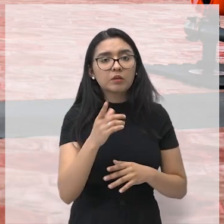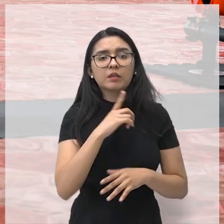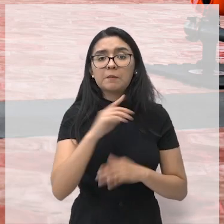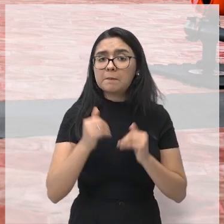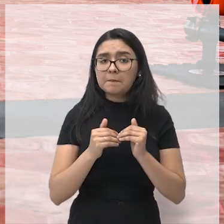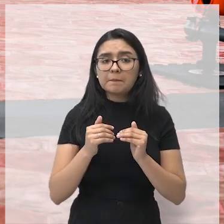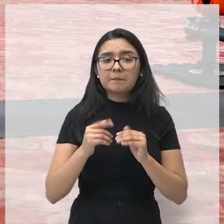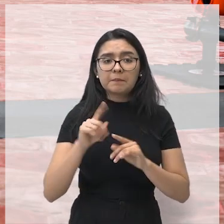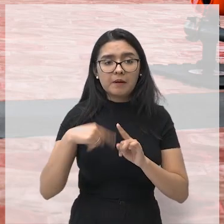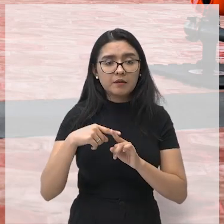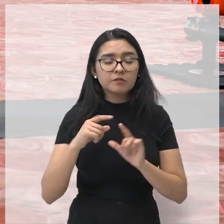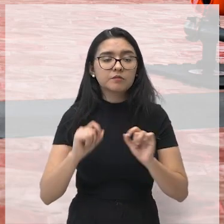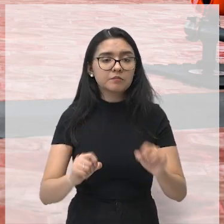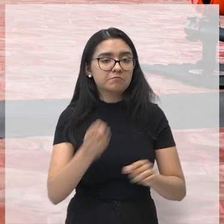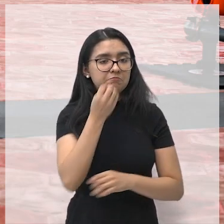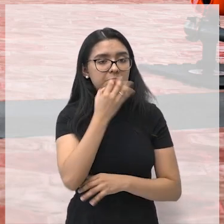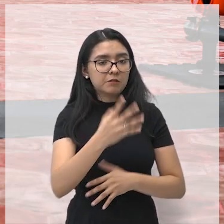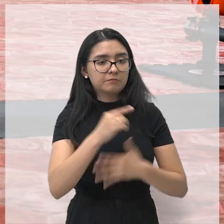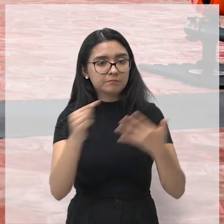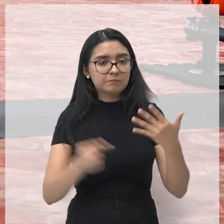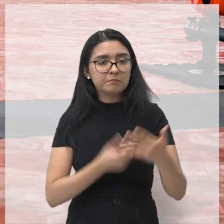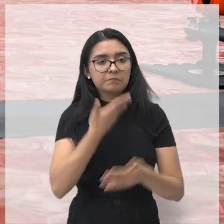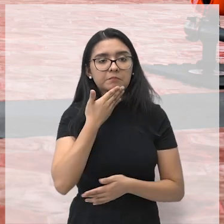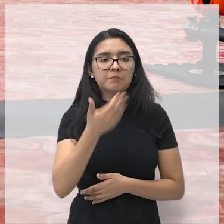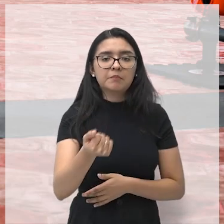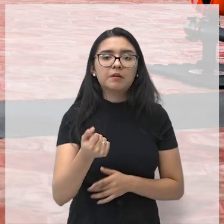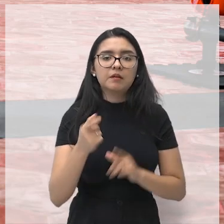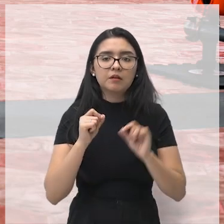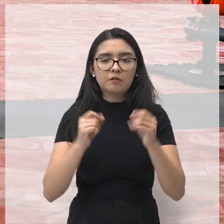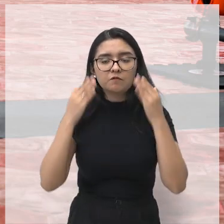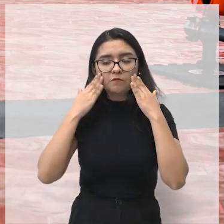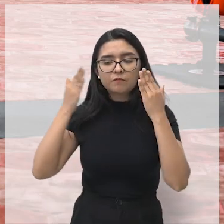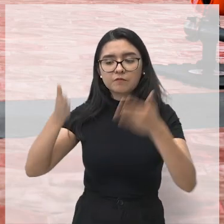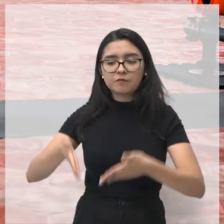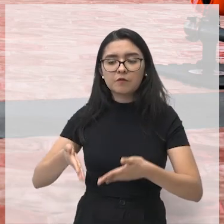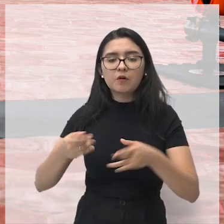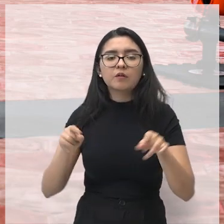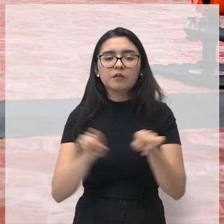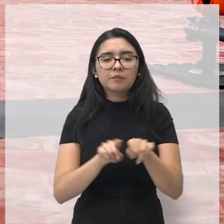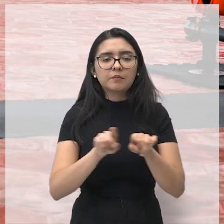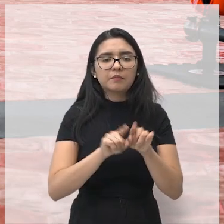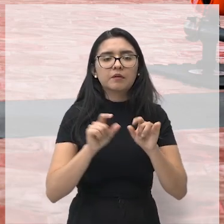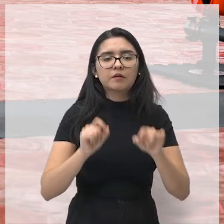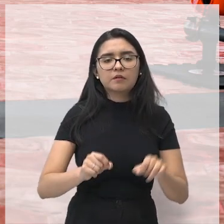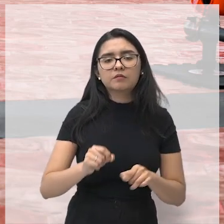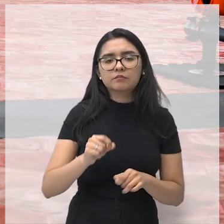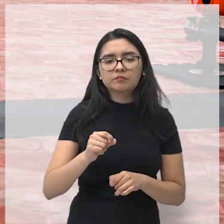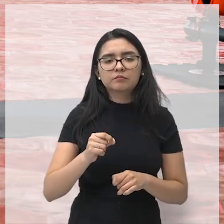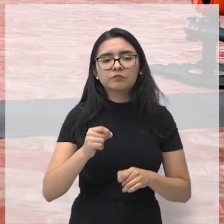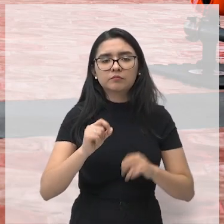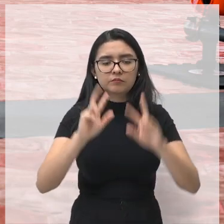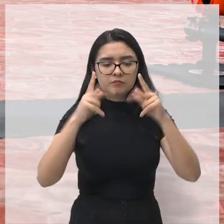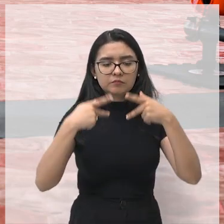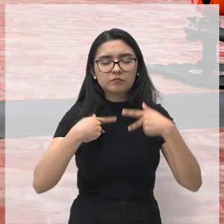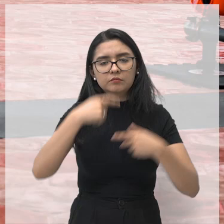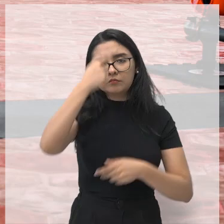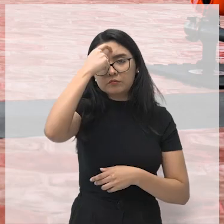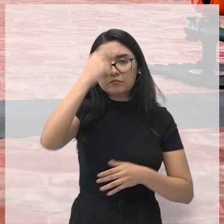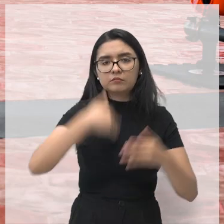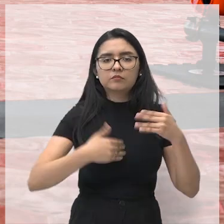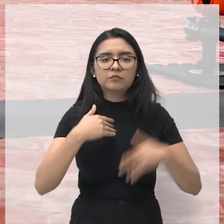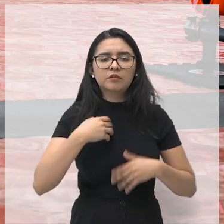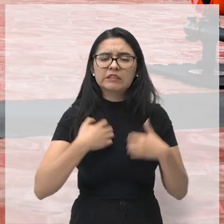mais benefícios. Vai auxiliar na melhora da concentração e no conhecimento ali da consciência corporal, vai